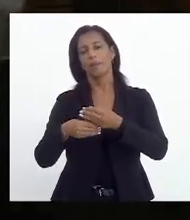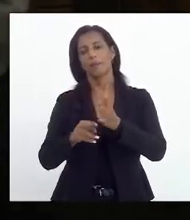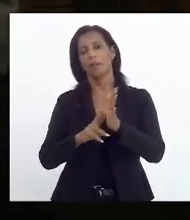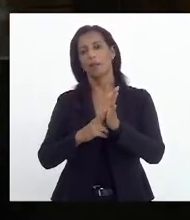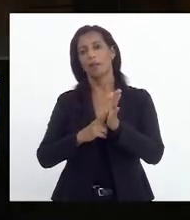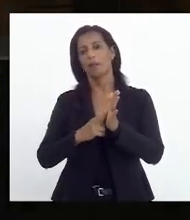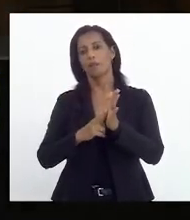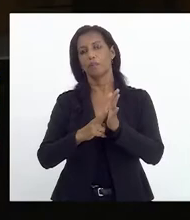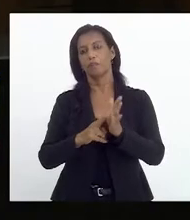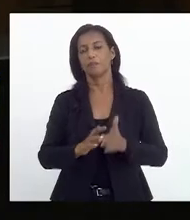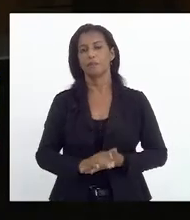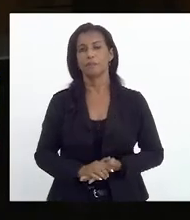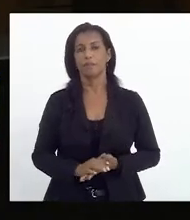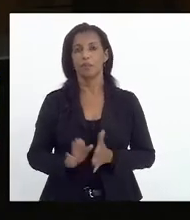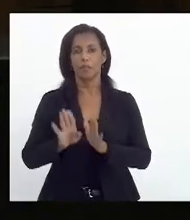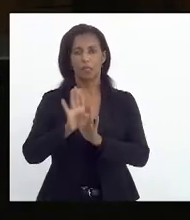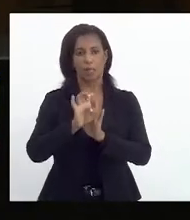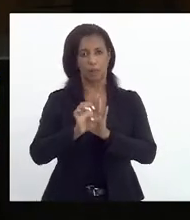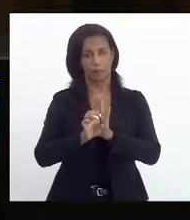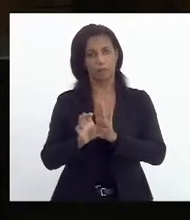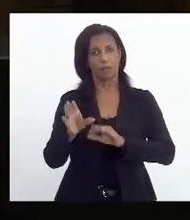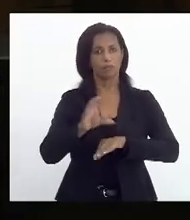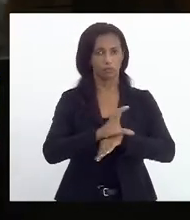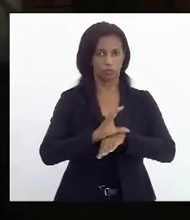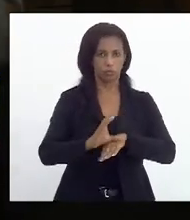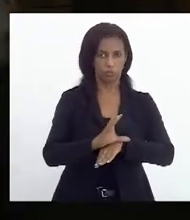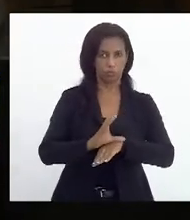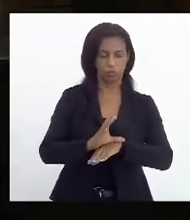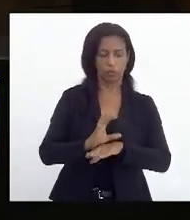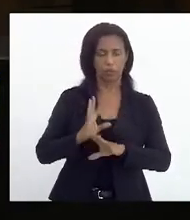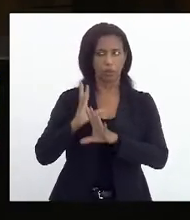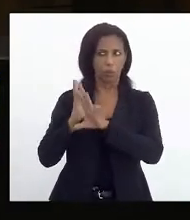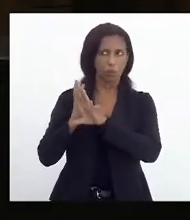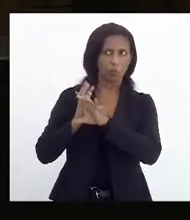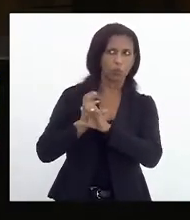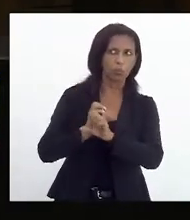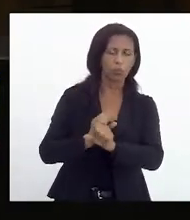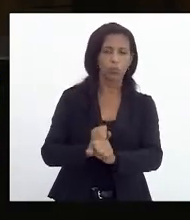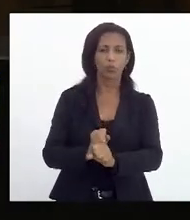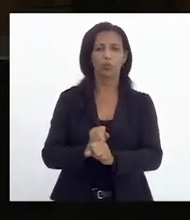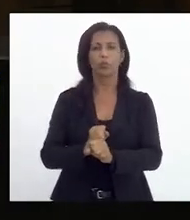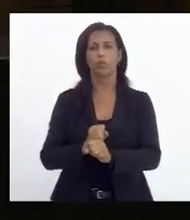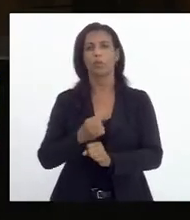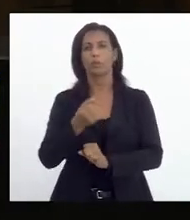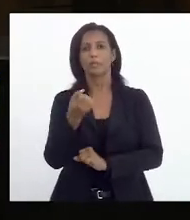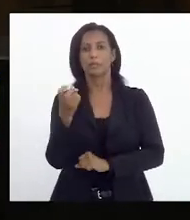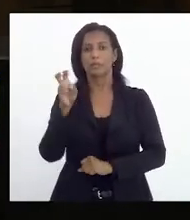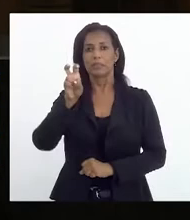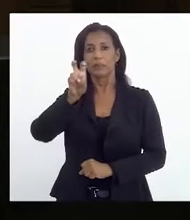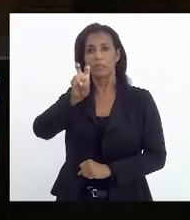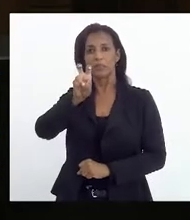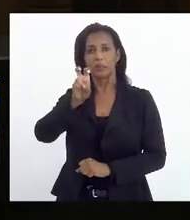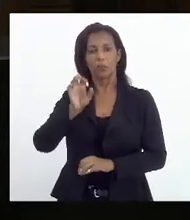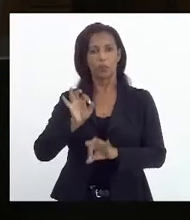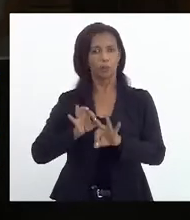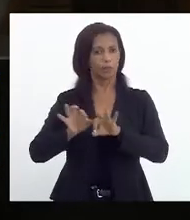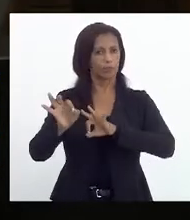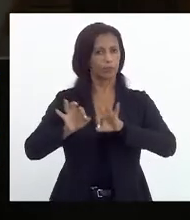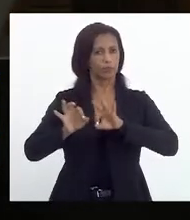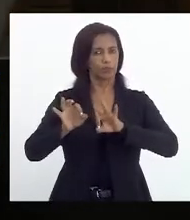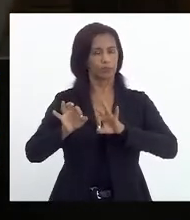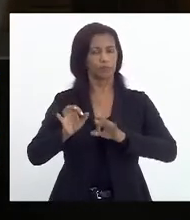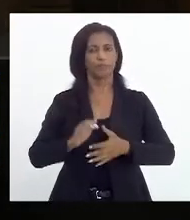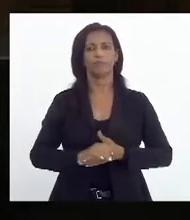regulamentadora da emenda constitucional estão no total foram cinco projetos